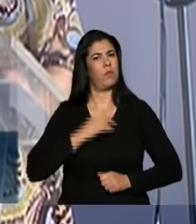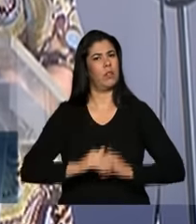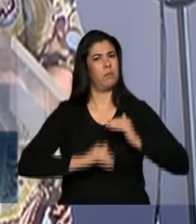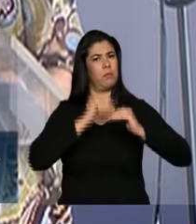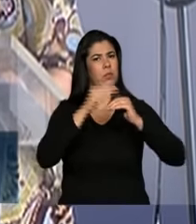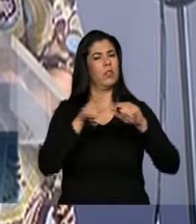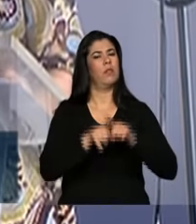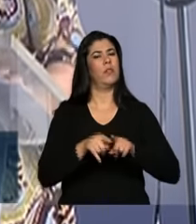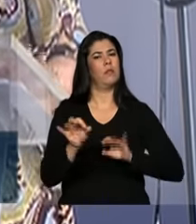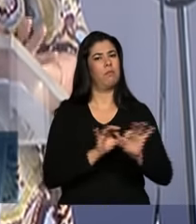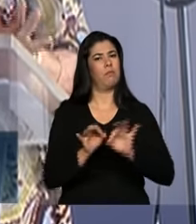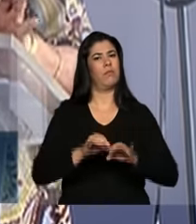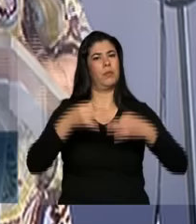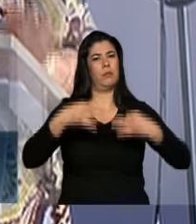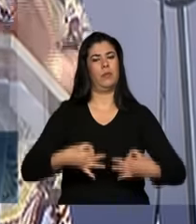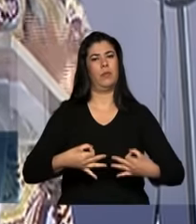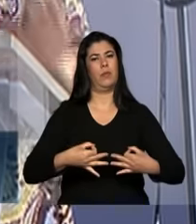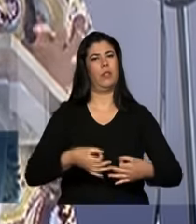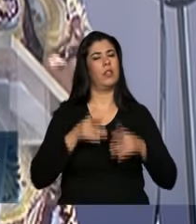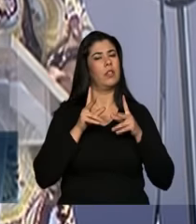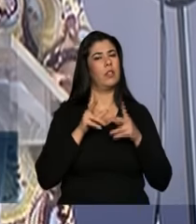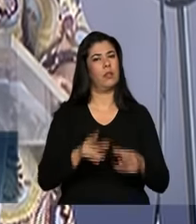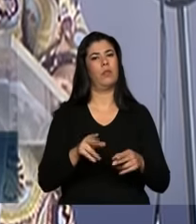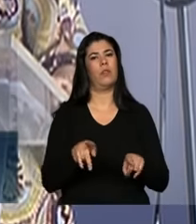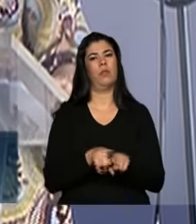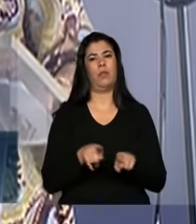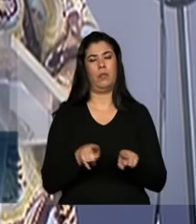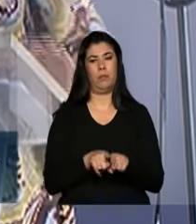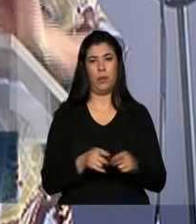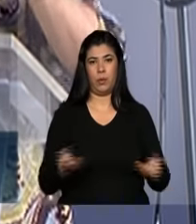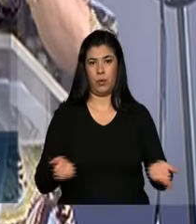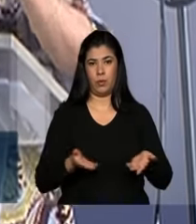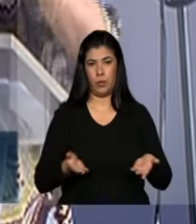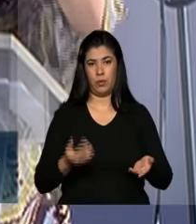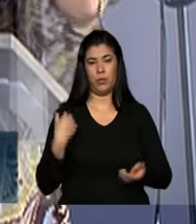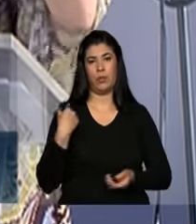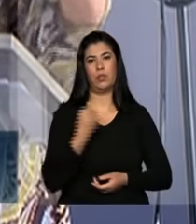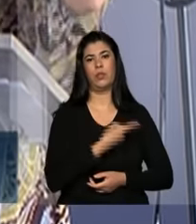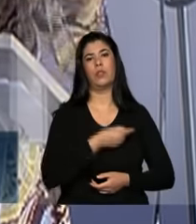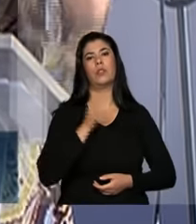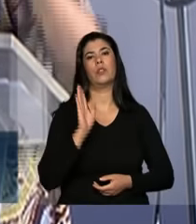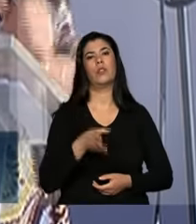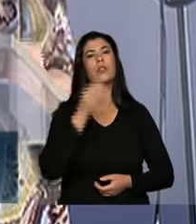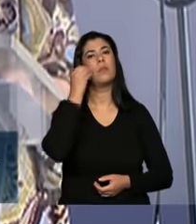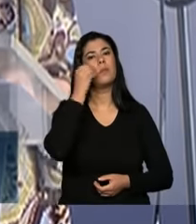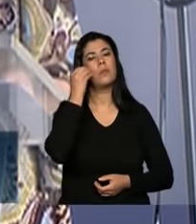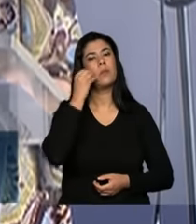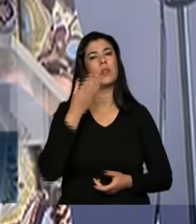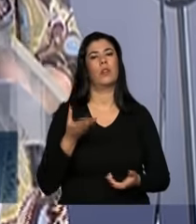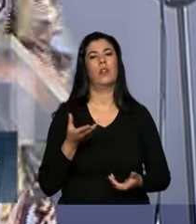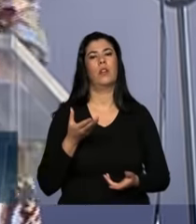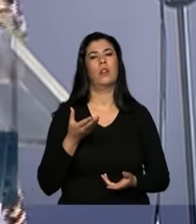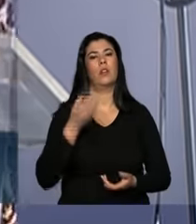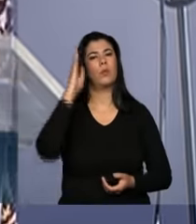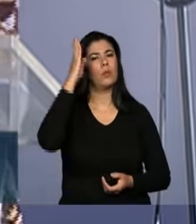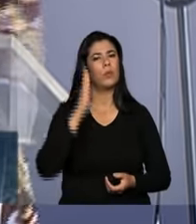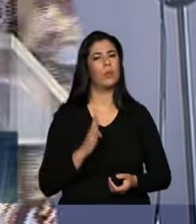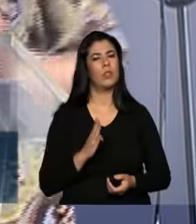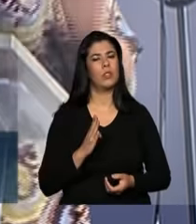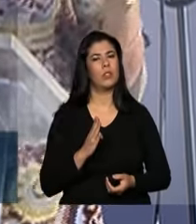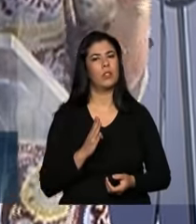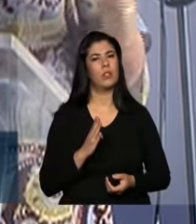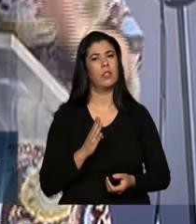faz dar certo. Da mesma forma, hoje nós estamos fazendo no Brasil. Nós estamos